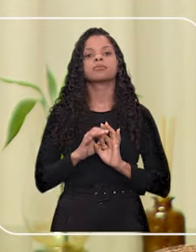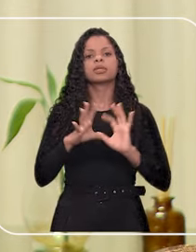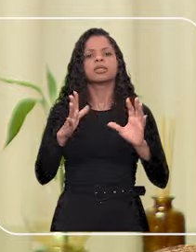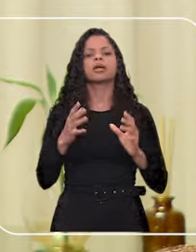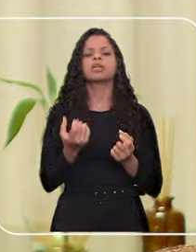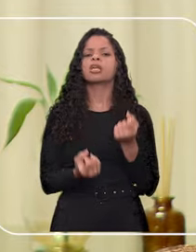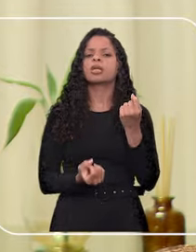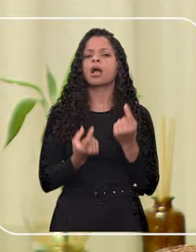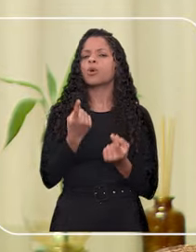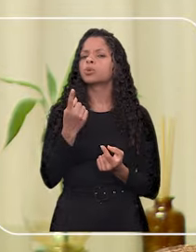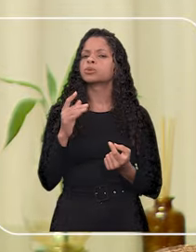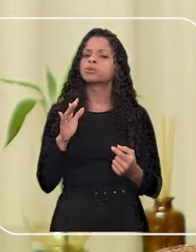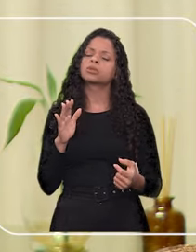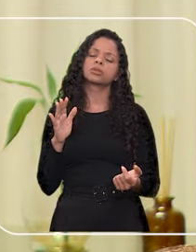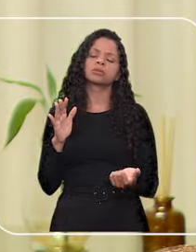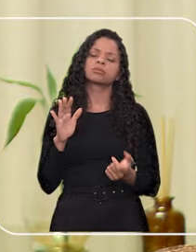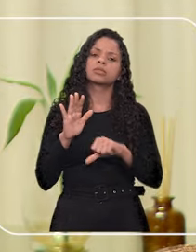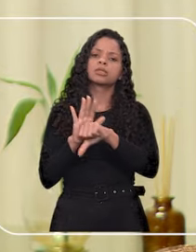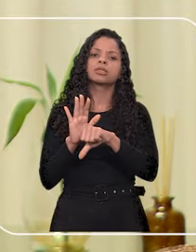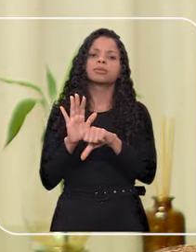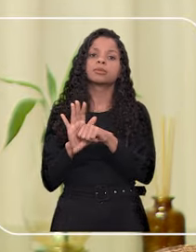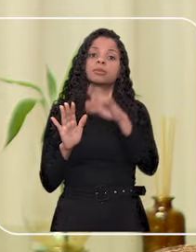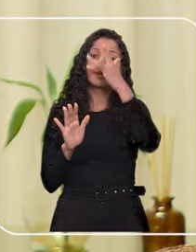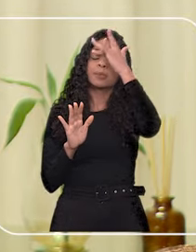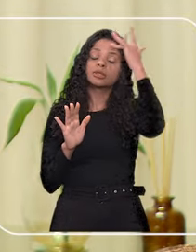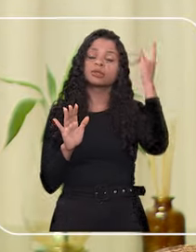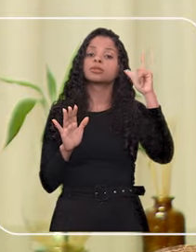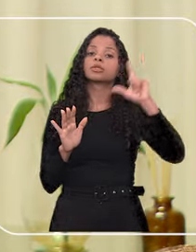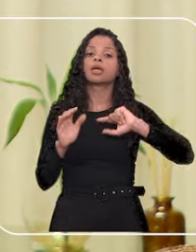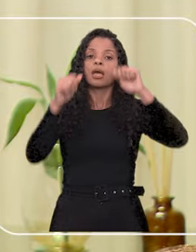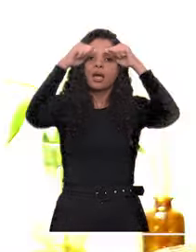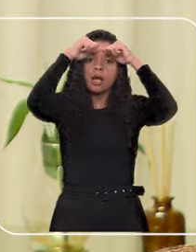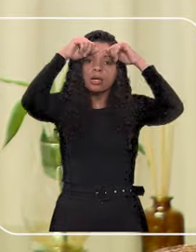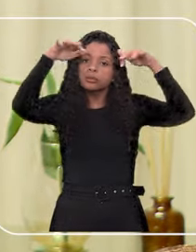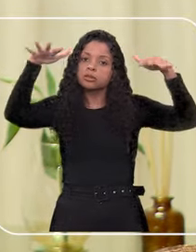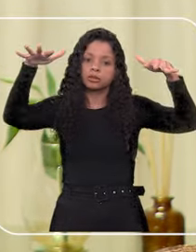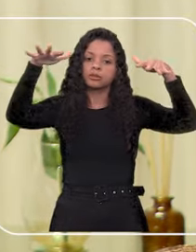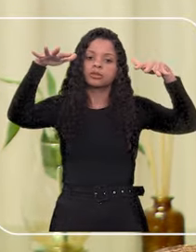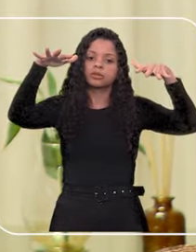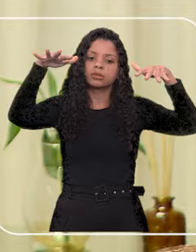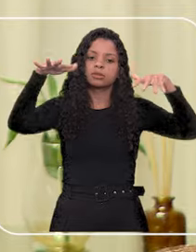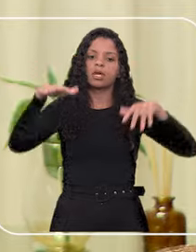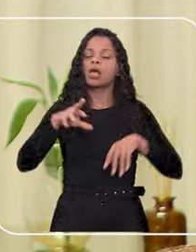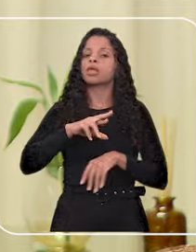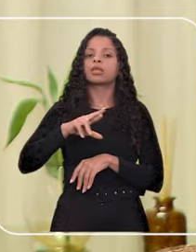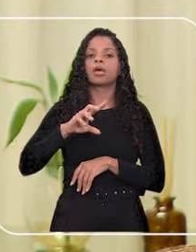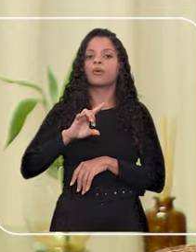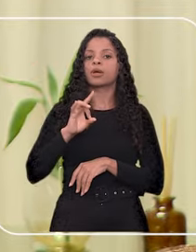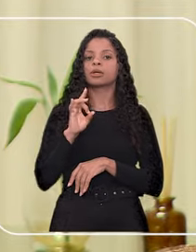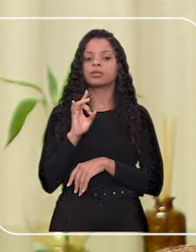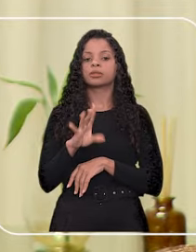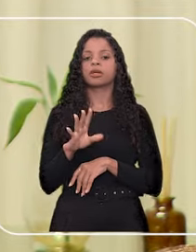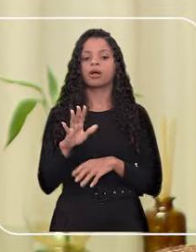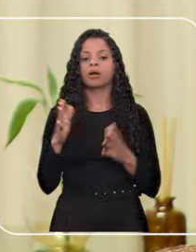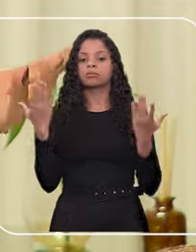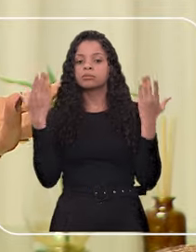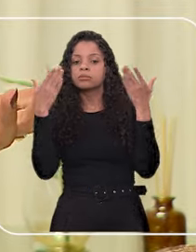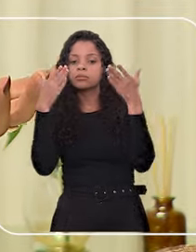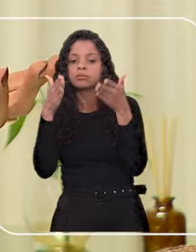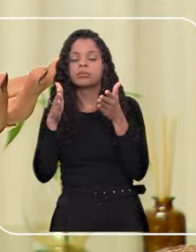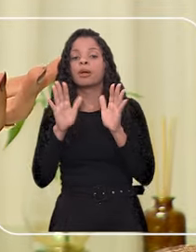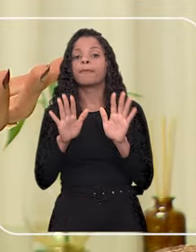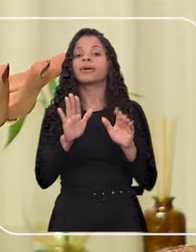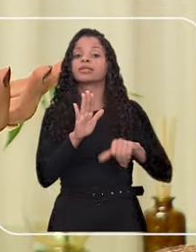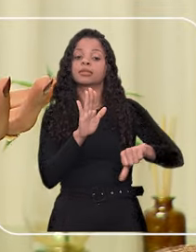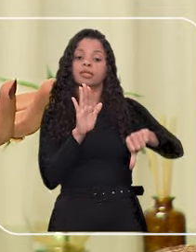crimes para pessoas que têm espectro autista nível três né pessoas neurodivergentes ele não se destinou a pessoas específicas mas sim aos crimes